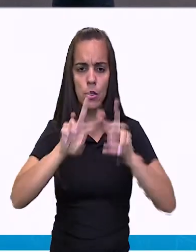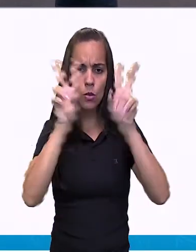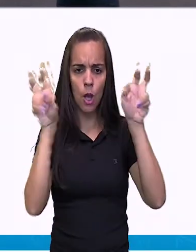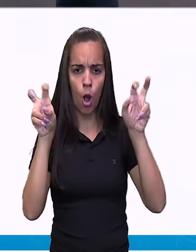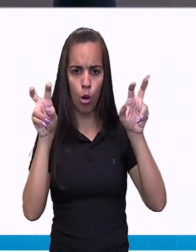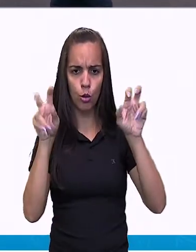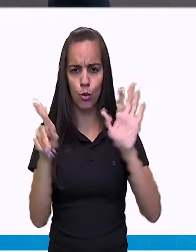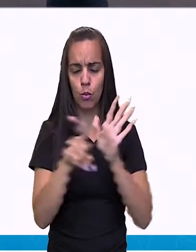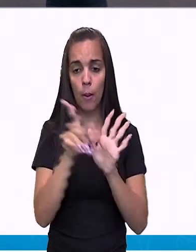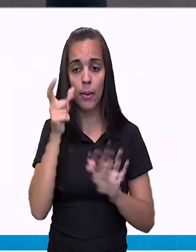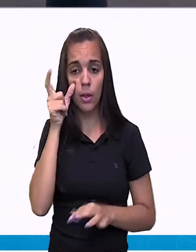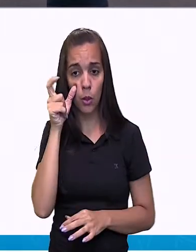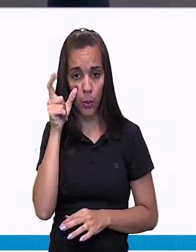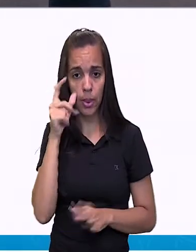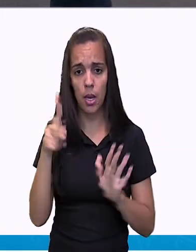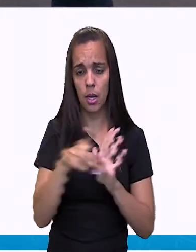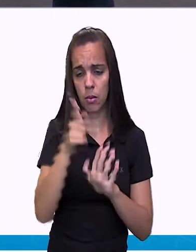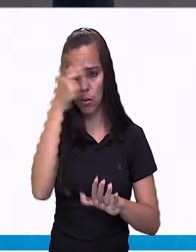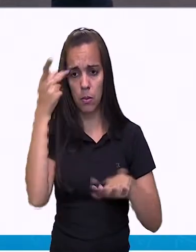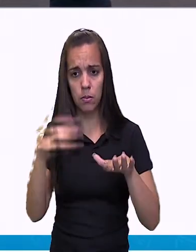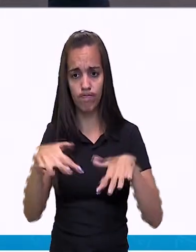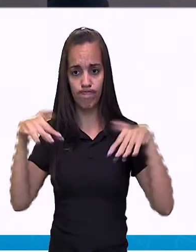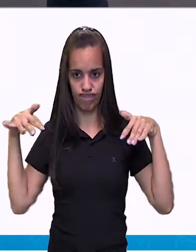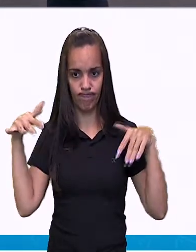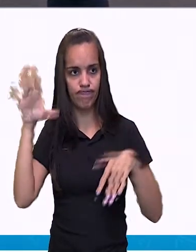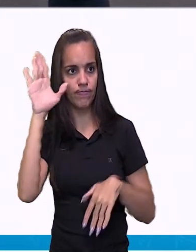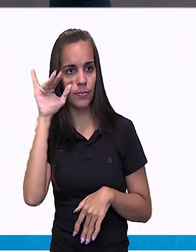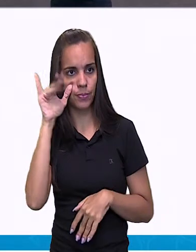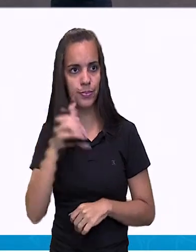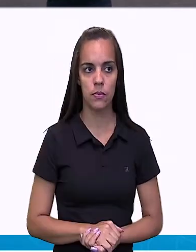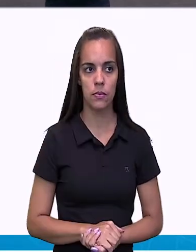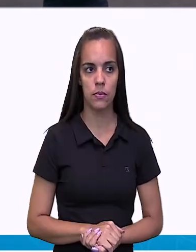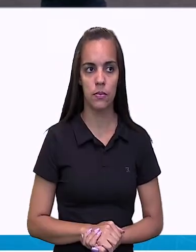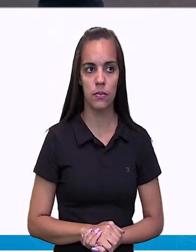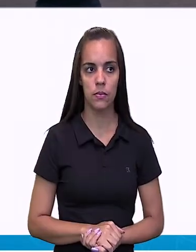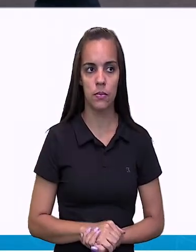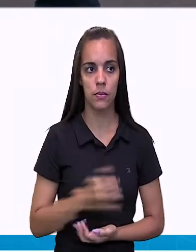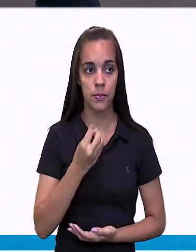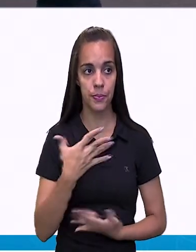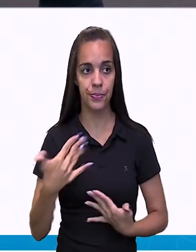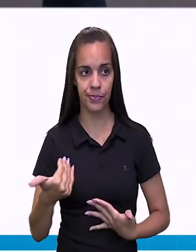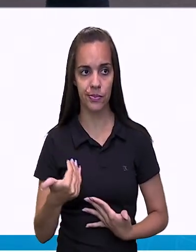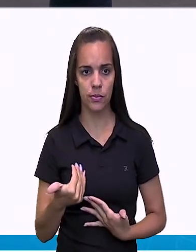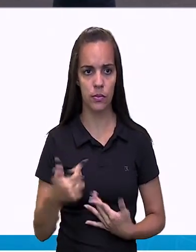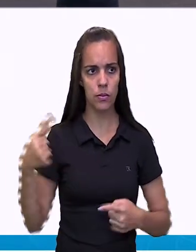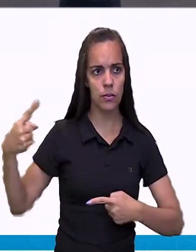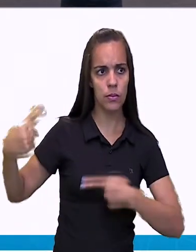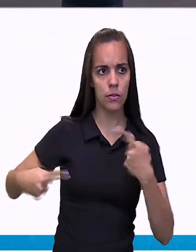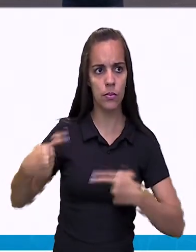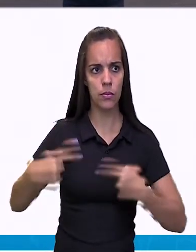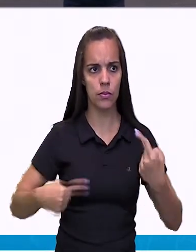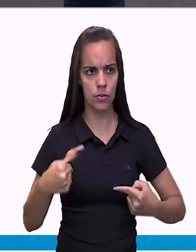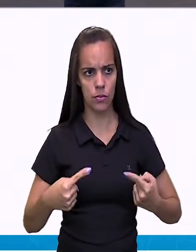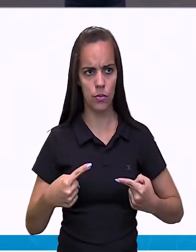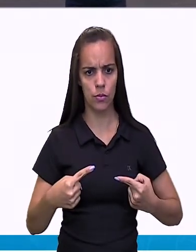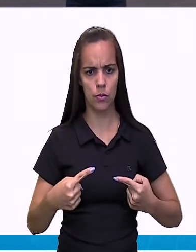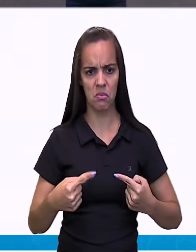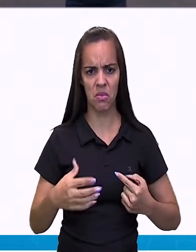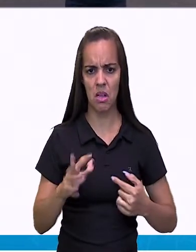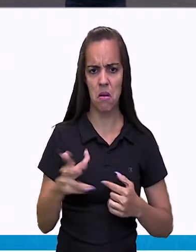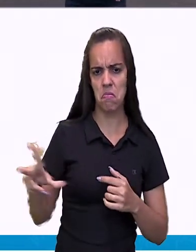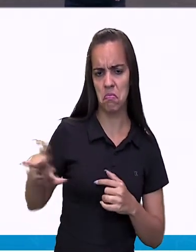interesse coletivo, os temas são de interesse coletivo. Bem, o debate ele não é de cunho